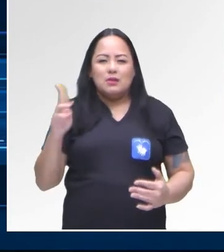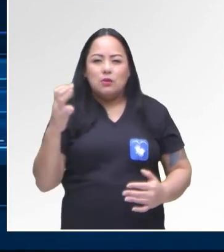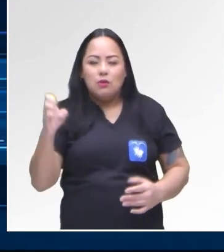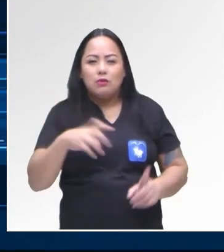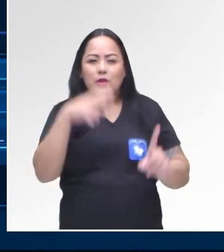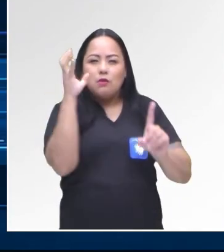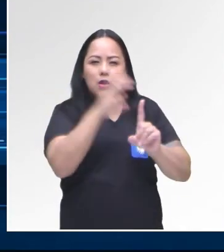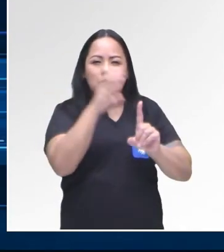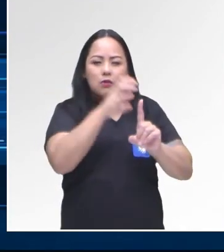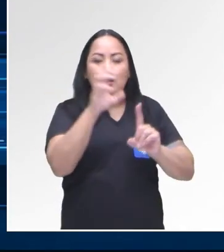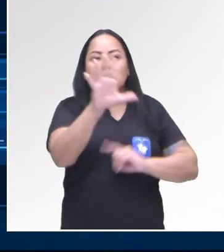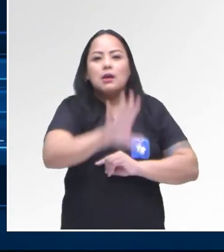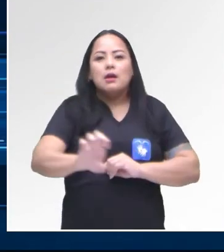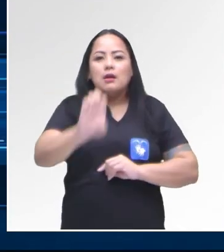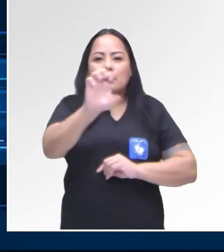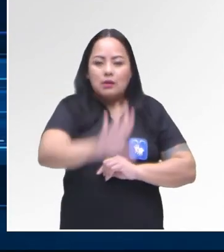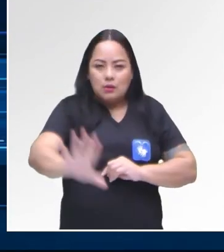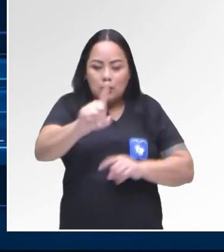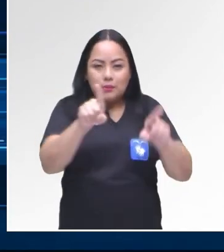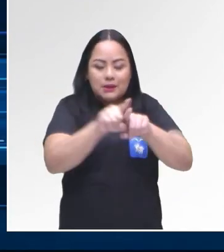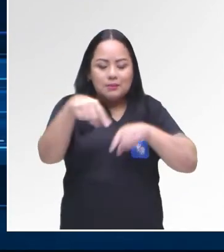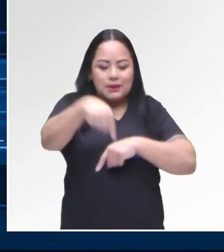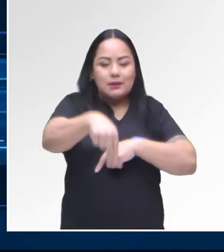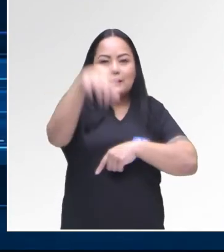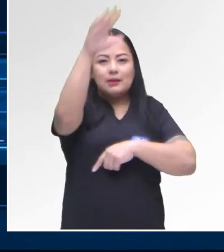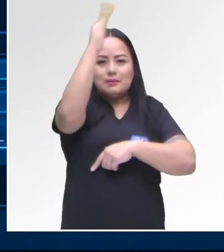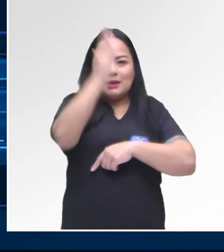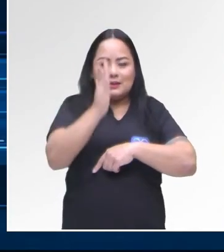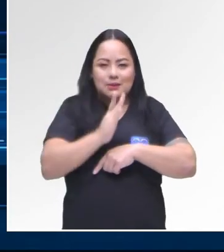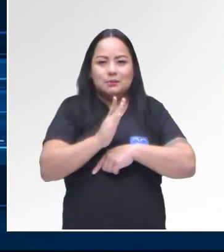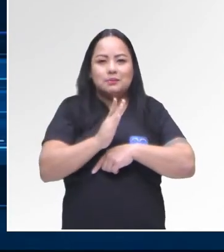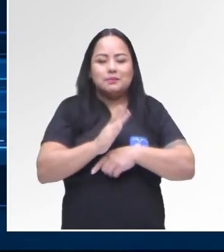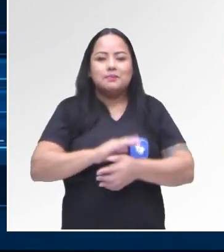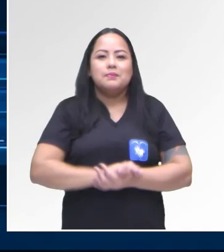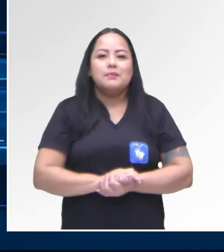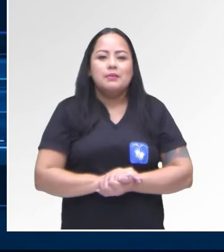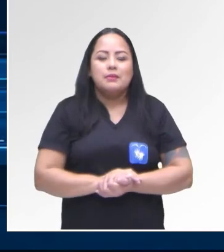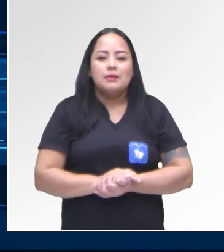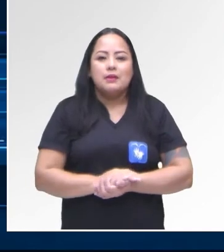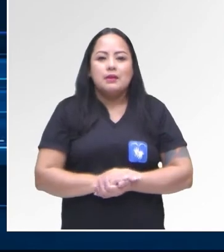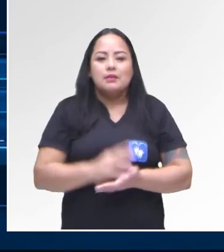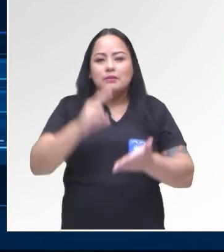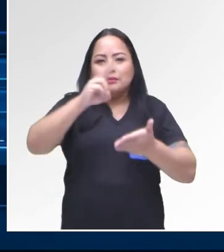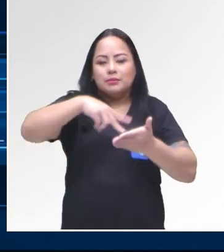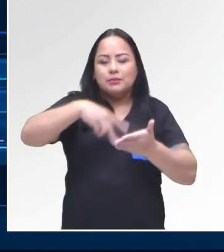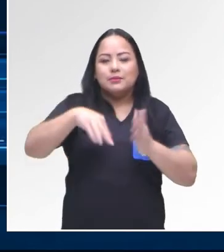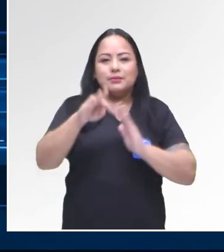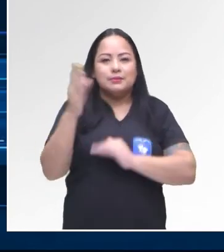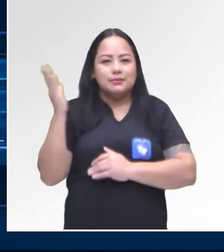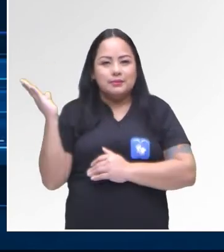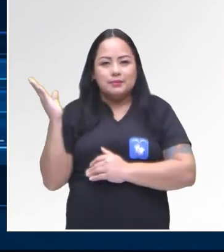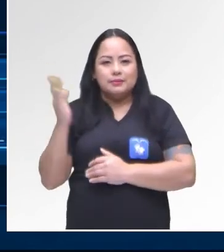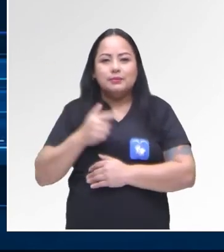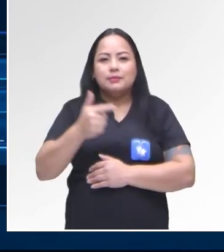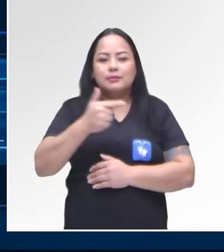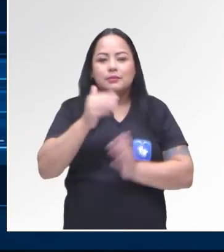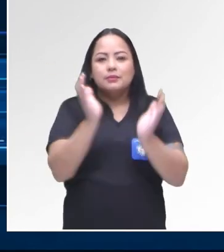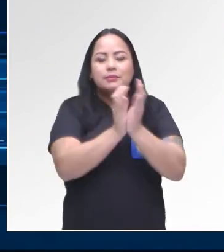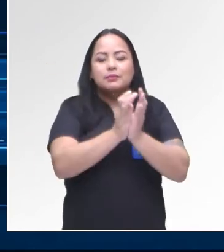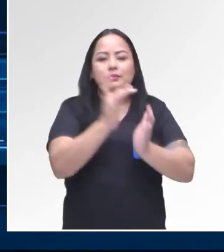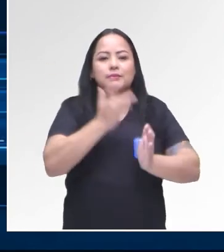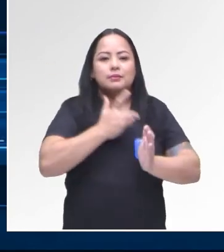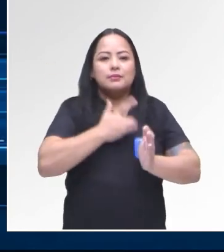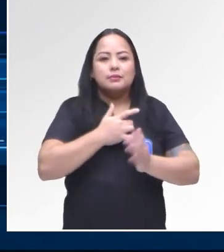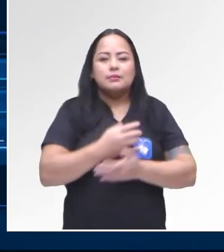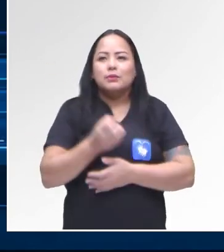muito na Europa e a nossa geração aqui no Brasil também não foi diferente. Vamos ver a letra então, olha aí. Segunda geração. Foi tão